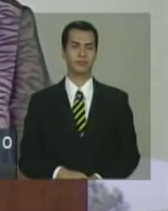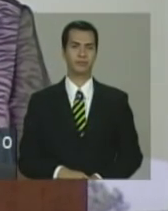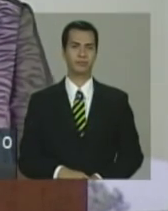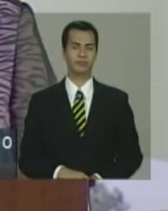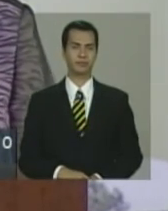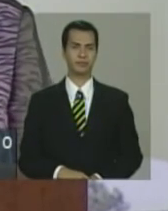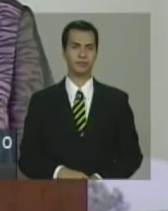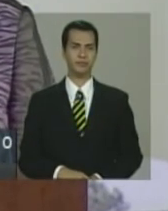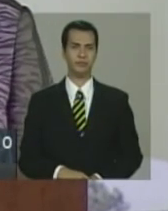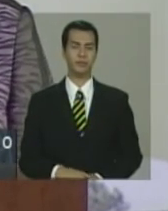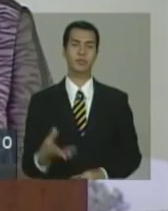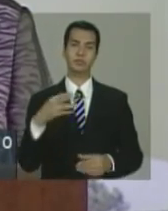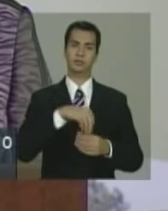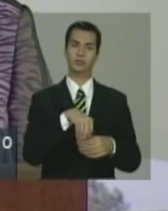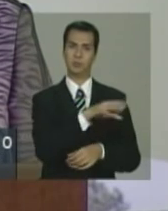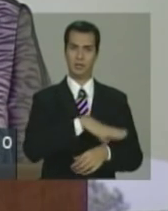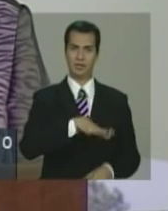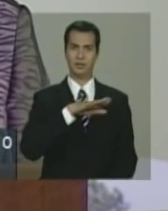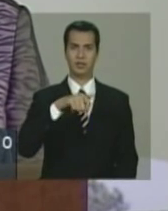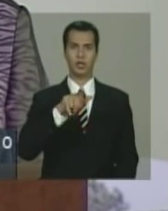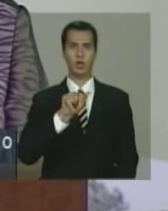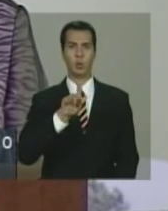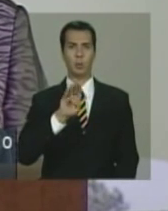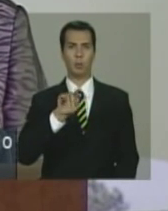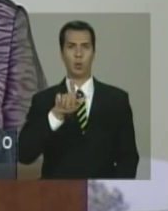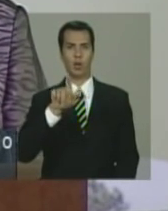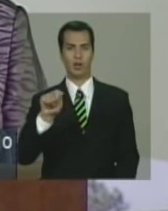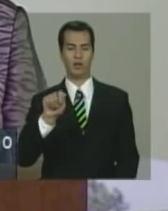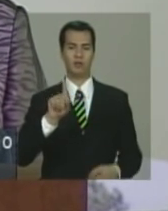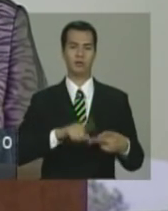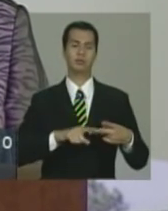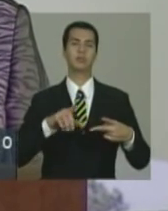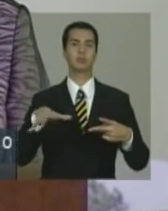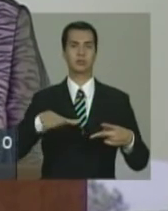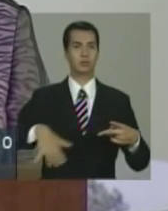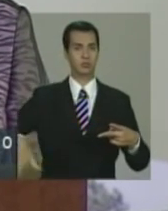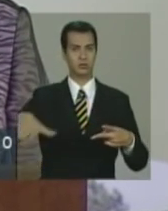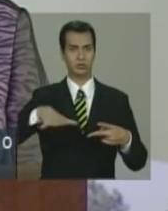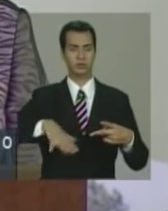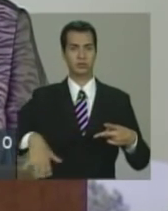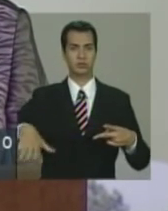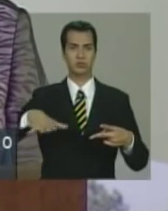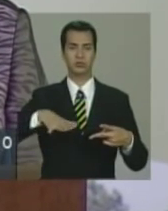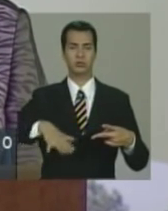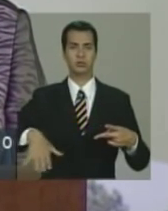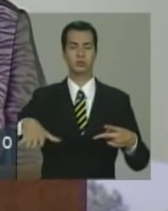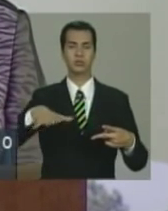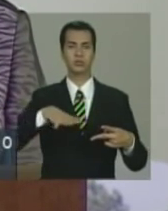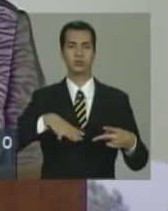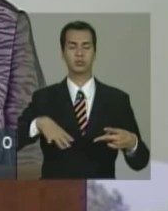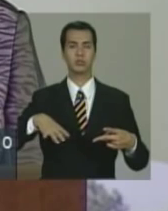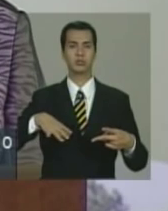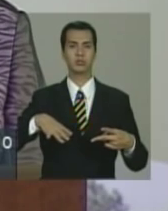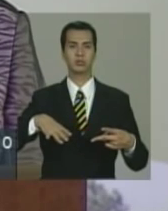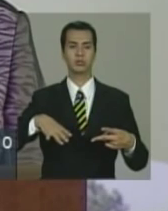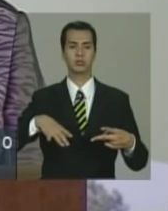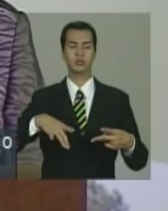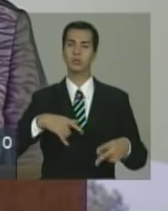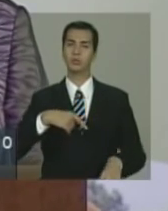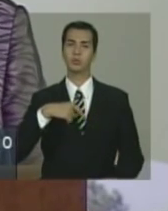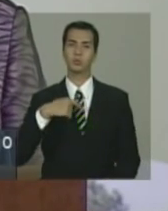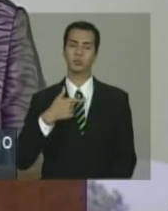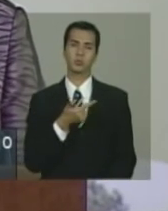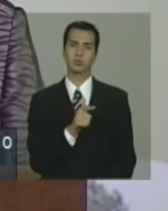nas áreas quilombolas e nas regiões onde nós não